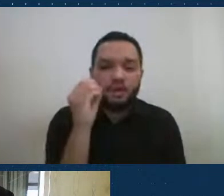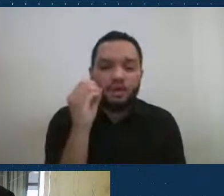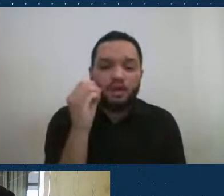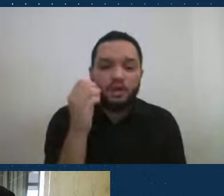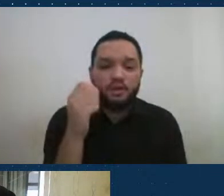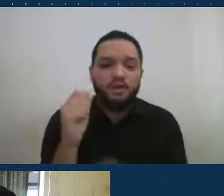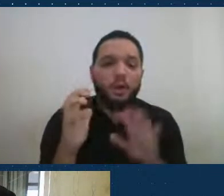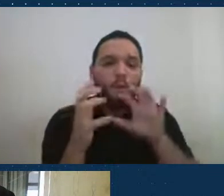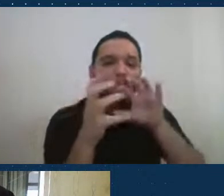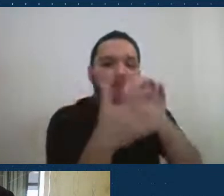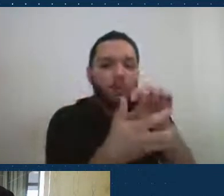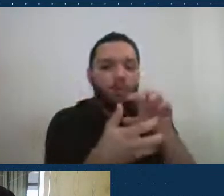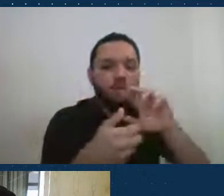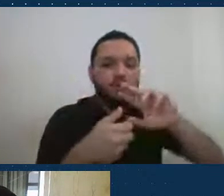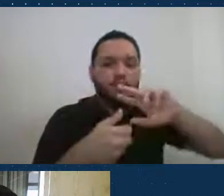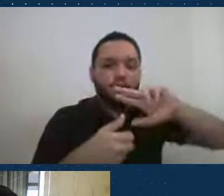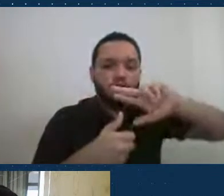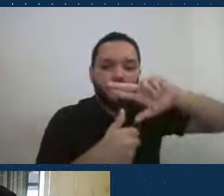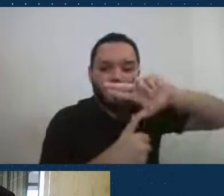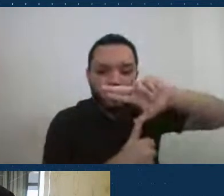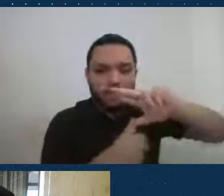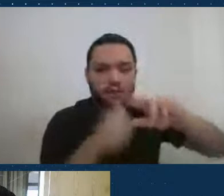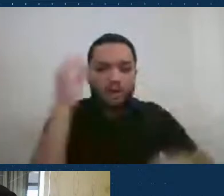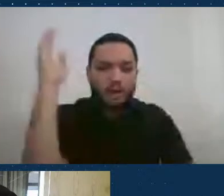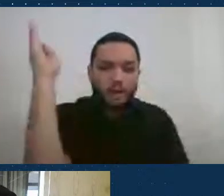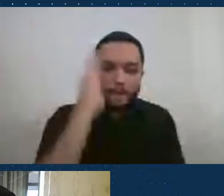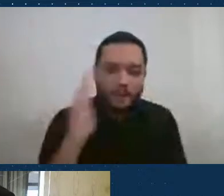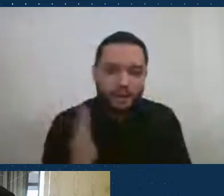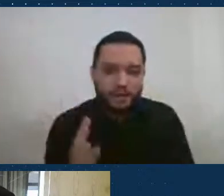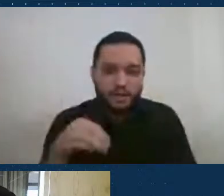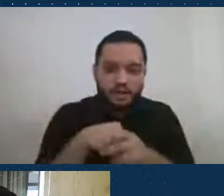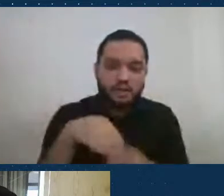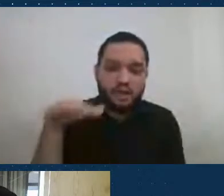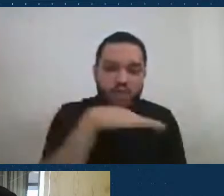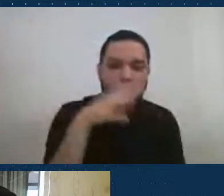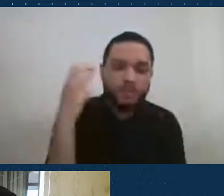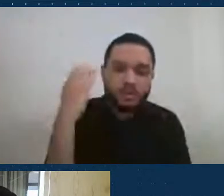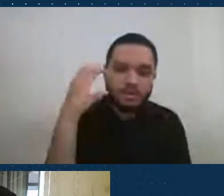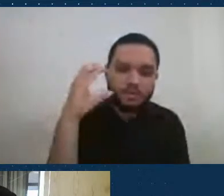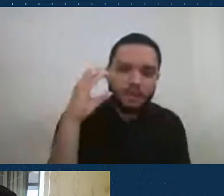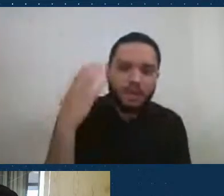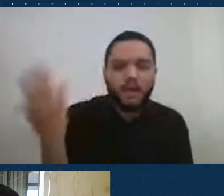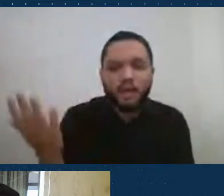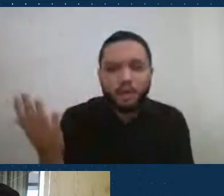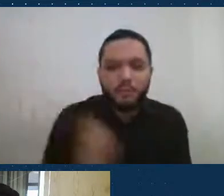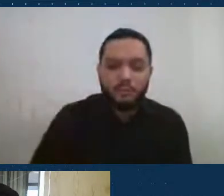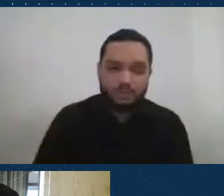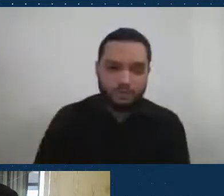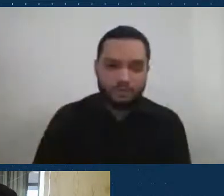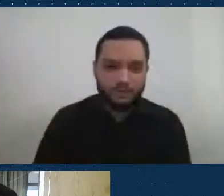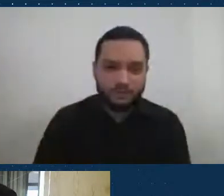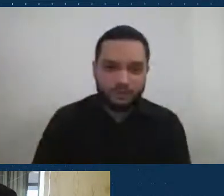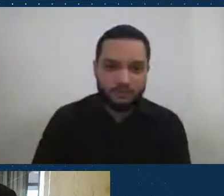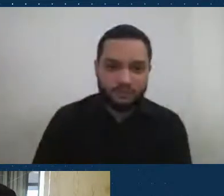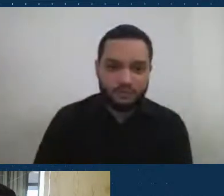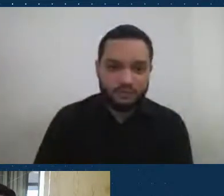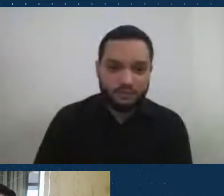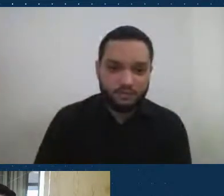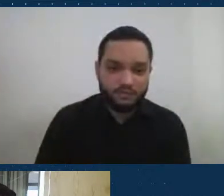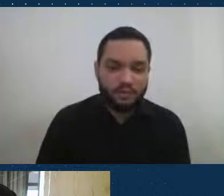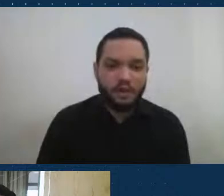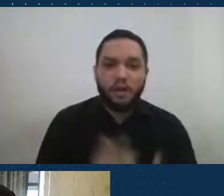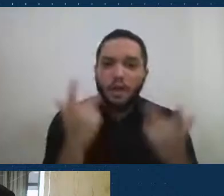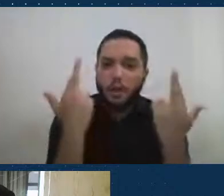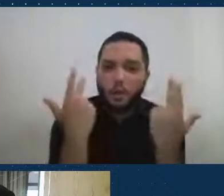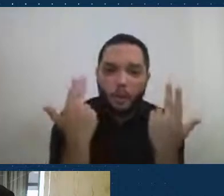América Latina, Brasil, dentro da área de conhecimento? Muito obrigada. Fernando, é a mesma coisa que eu falei